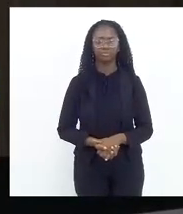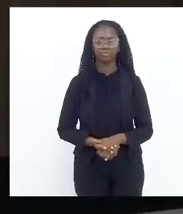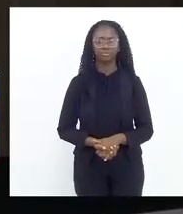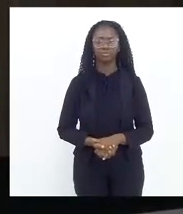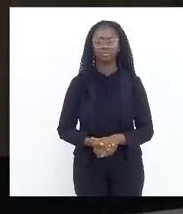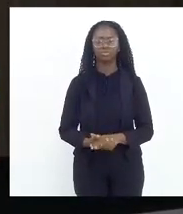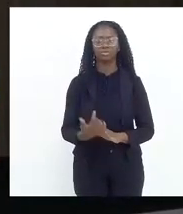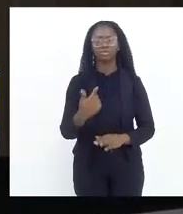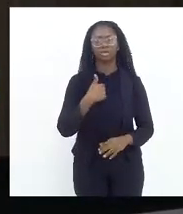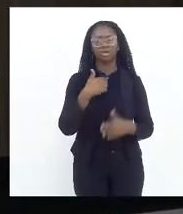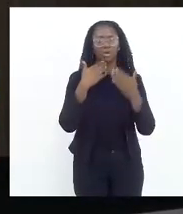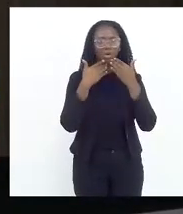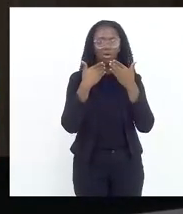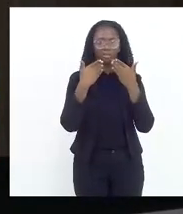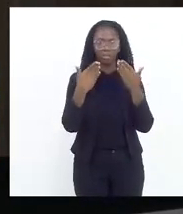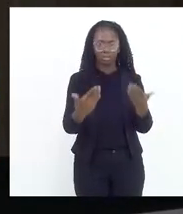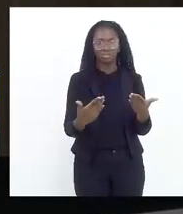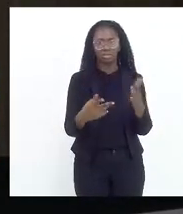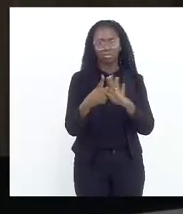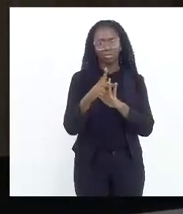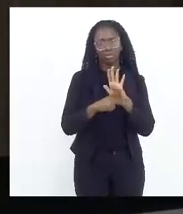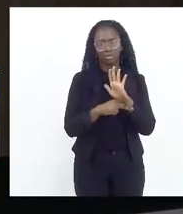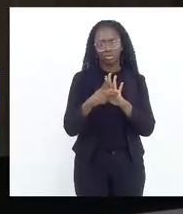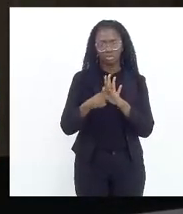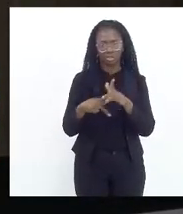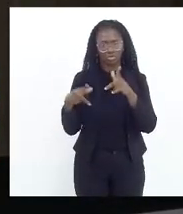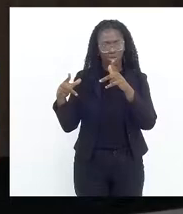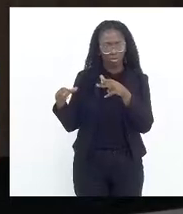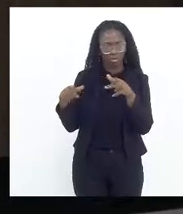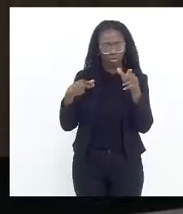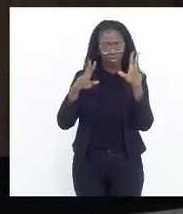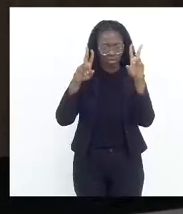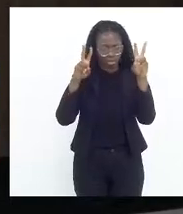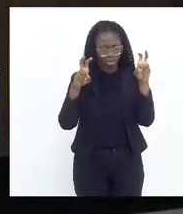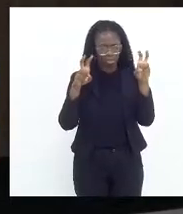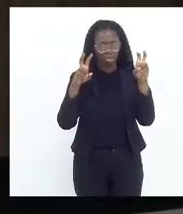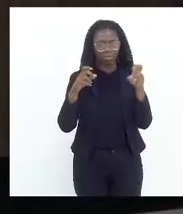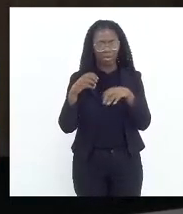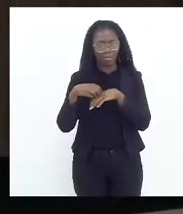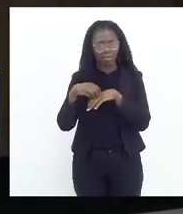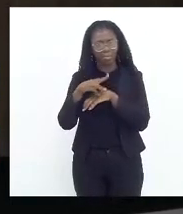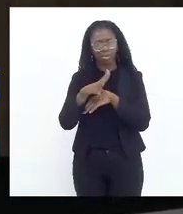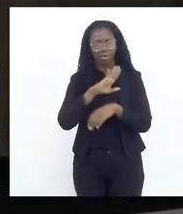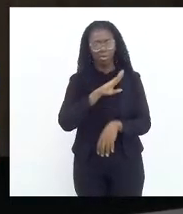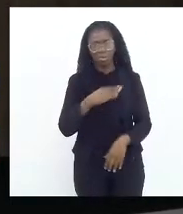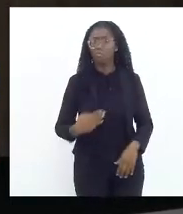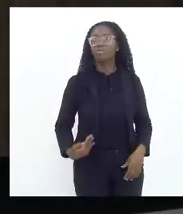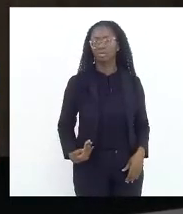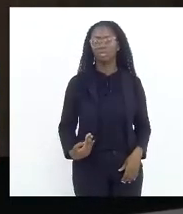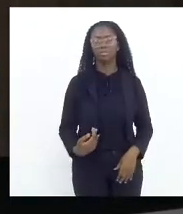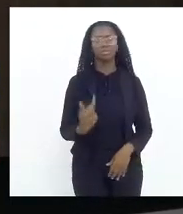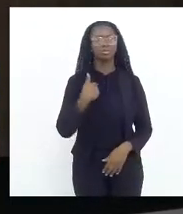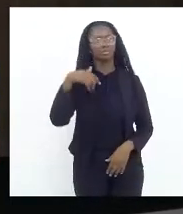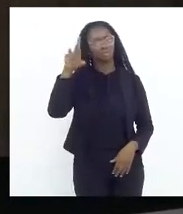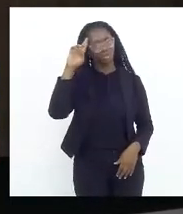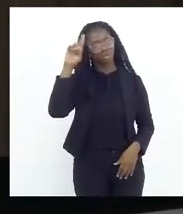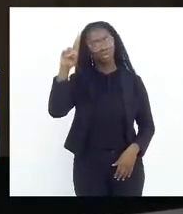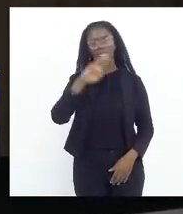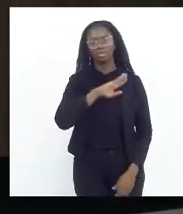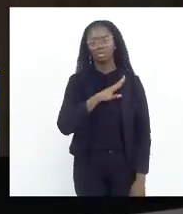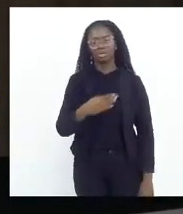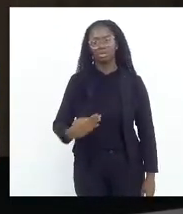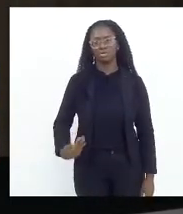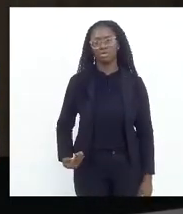Eu havia apresentado um projeto no mesmo teor, inclusive encaminhado pelo governo, e como líder do governo.